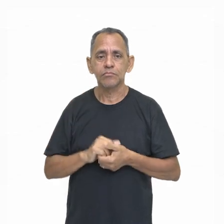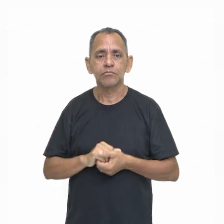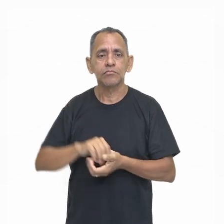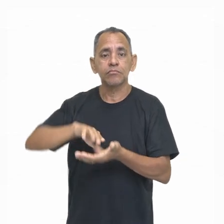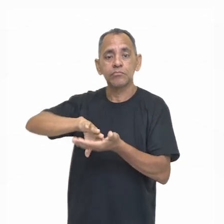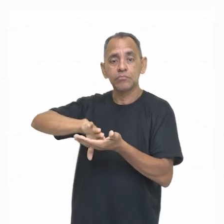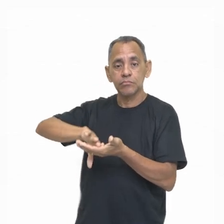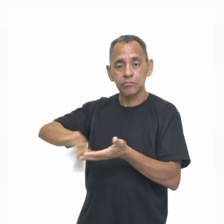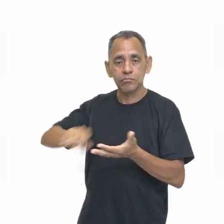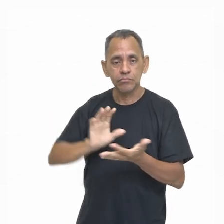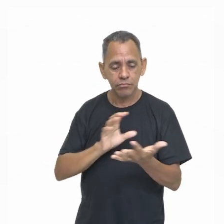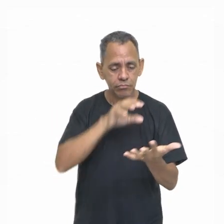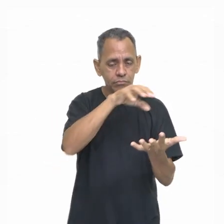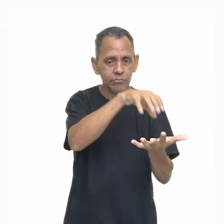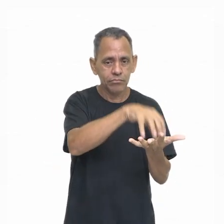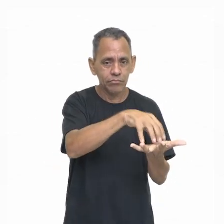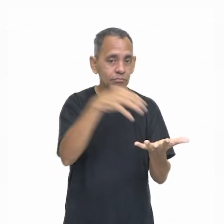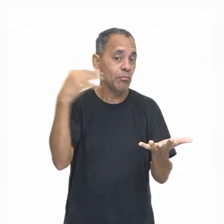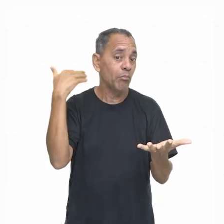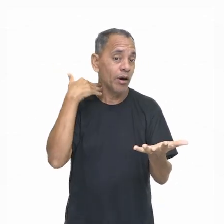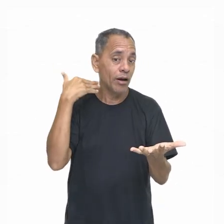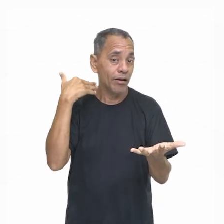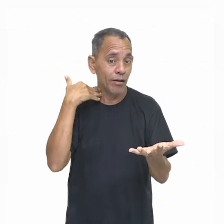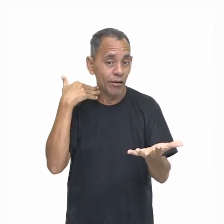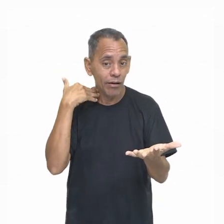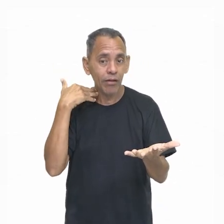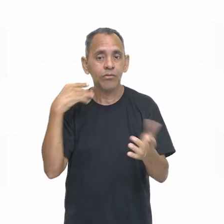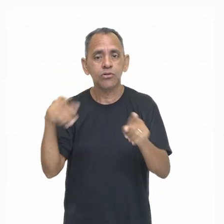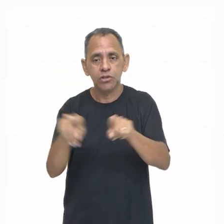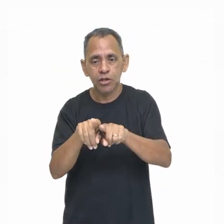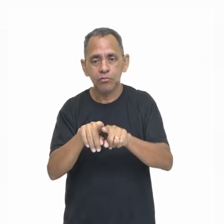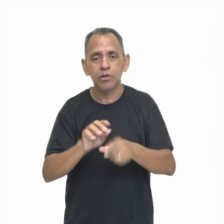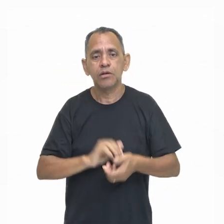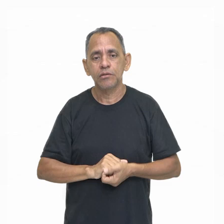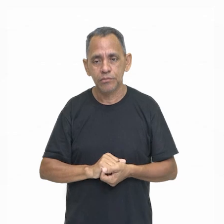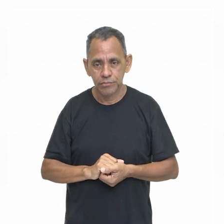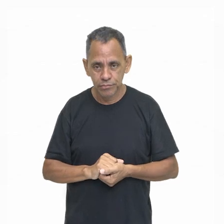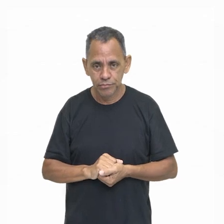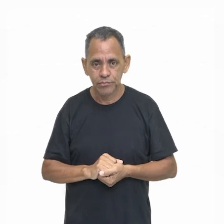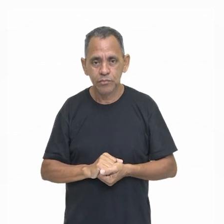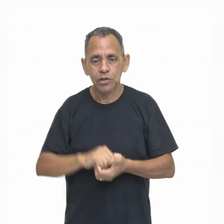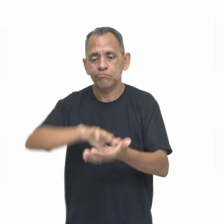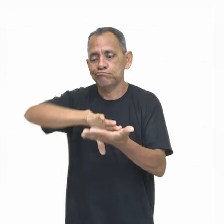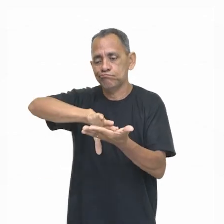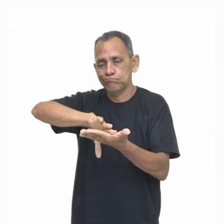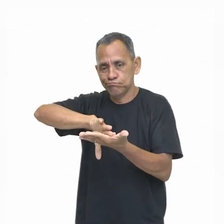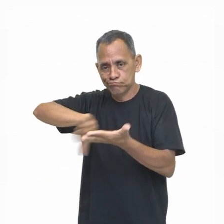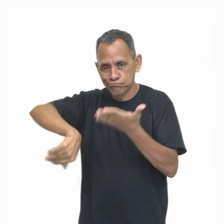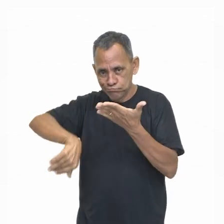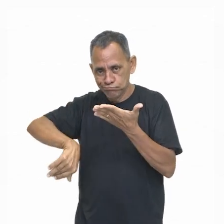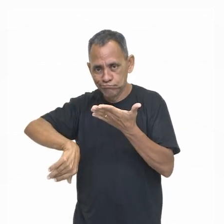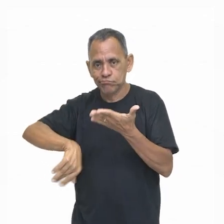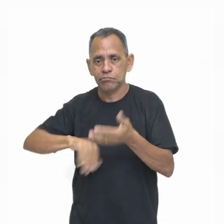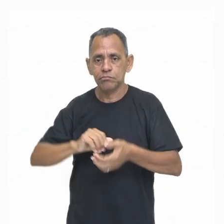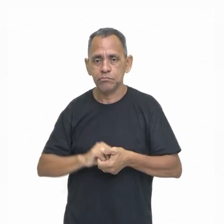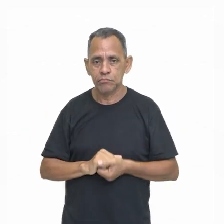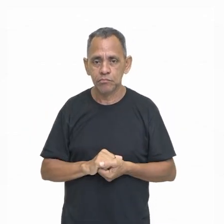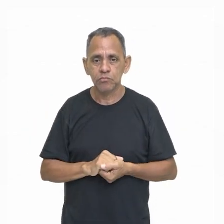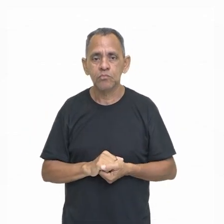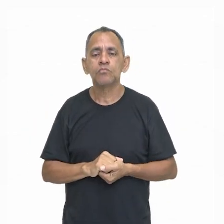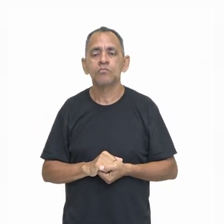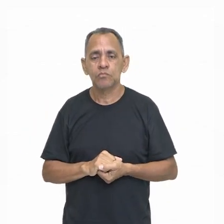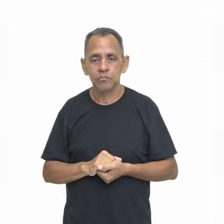de instituições financeiras. O governo extinguiu diversos órgãos e empresas públicas, como o